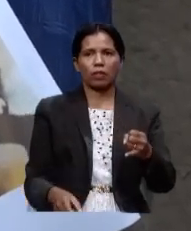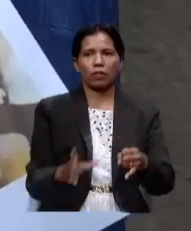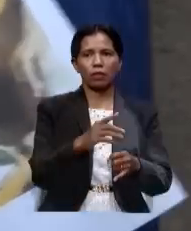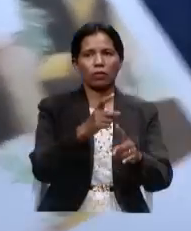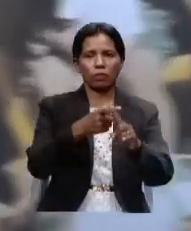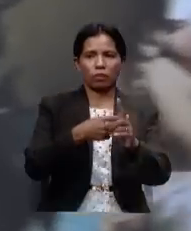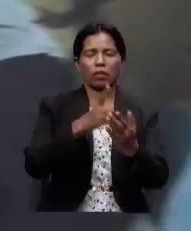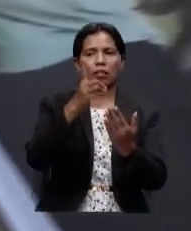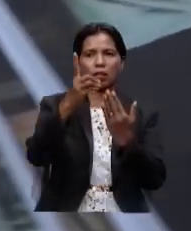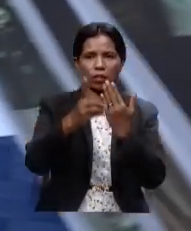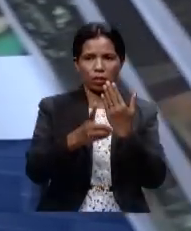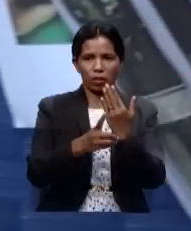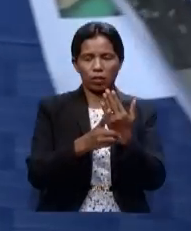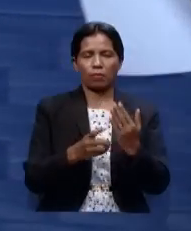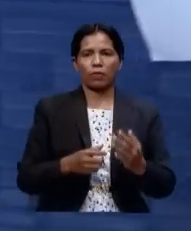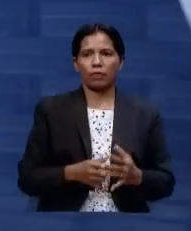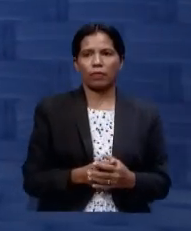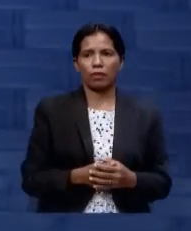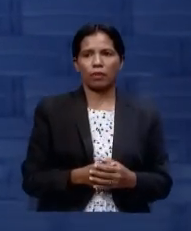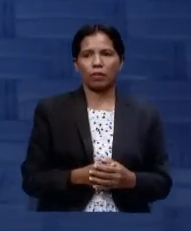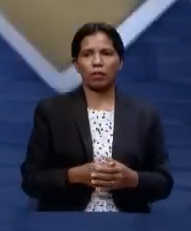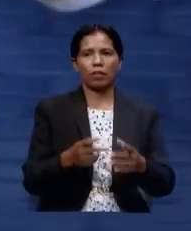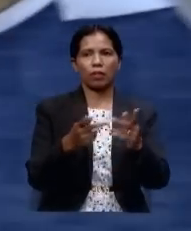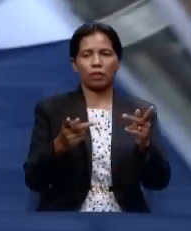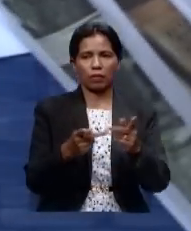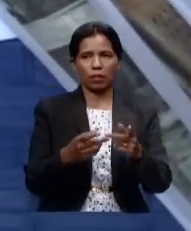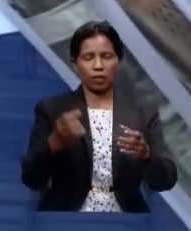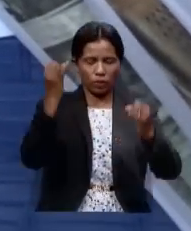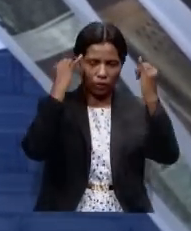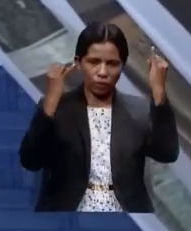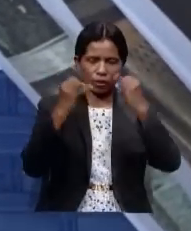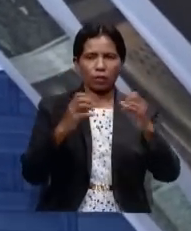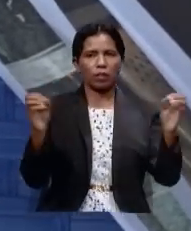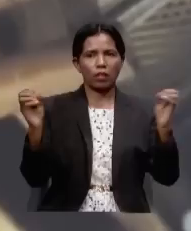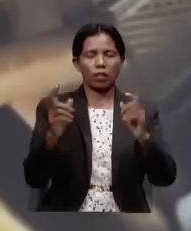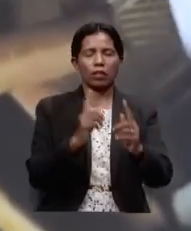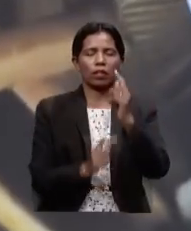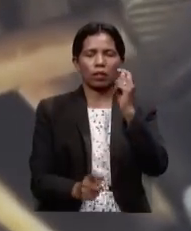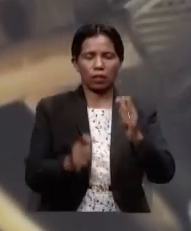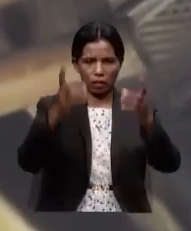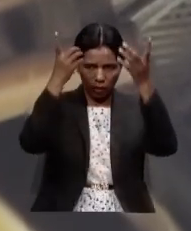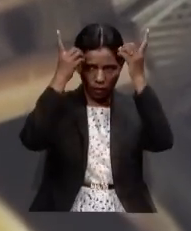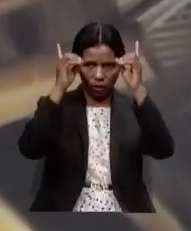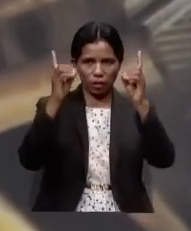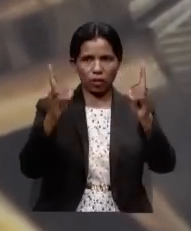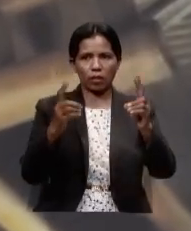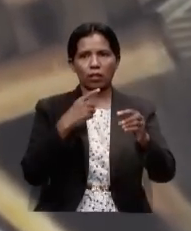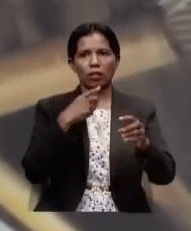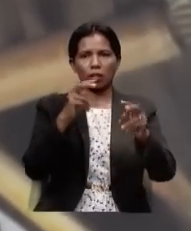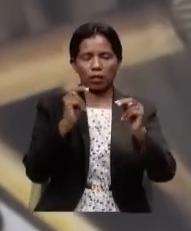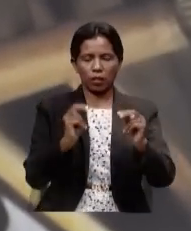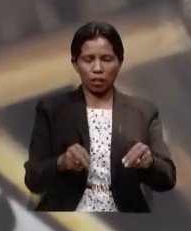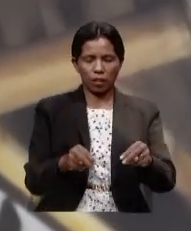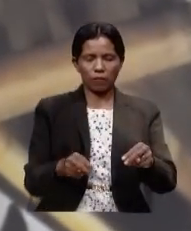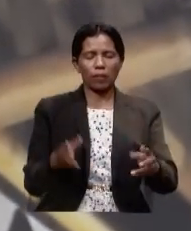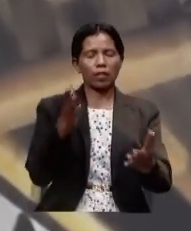desembro nemak be ia fal informasaun dia lai tribunal recurso ne decision ne dia ne tengki ba kasti utinan